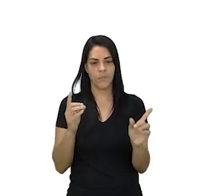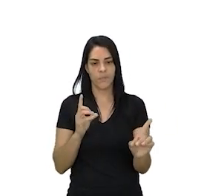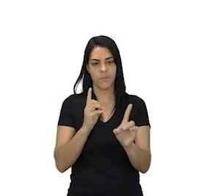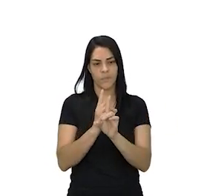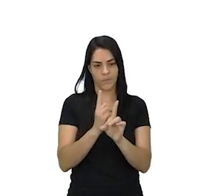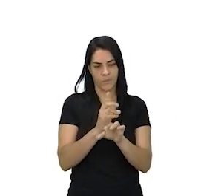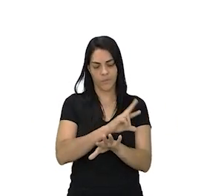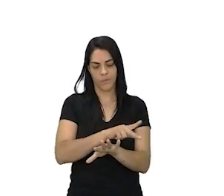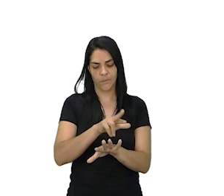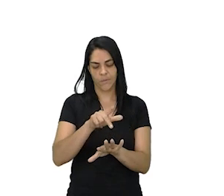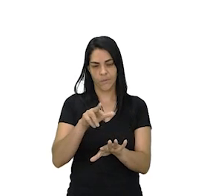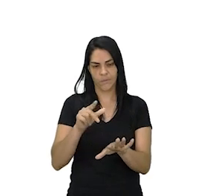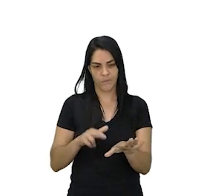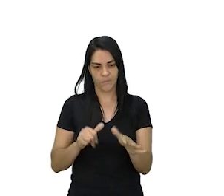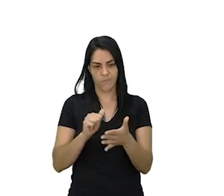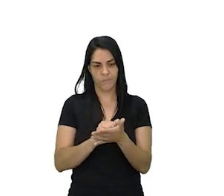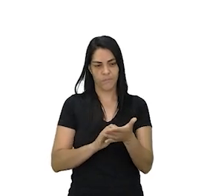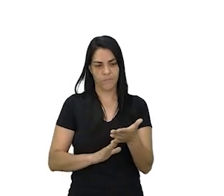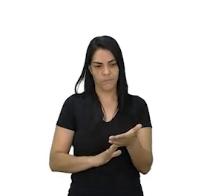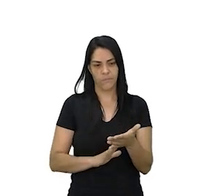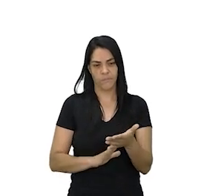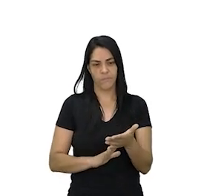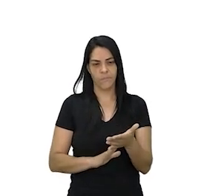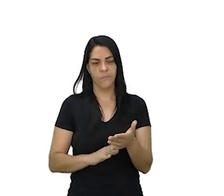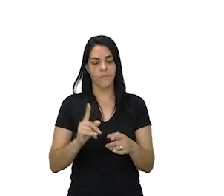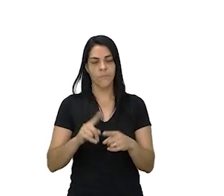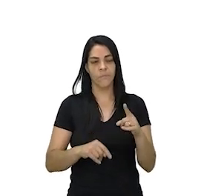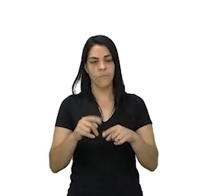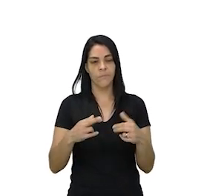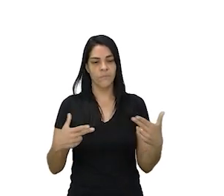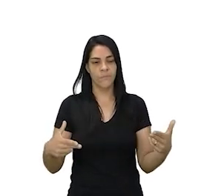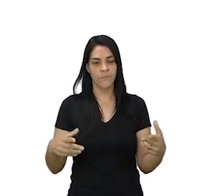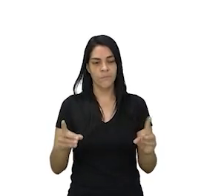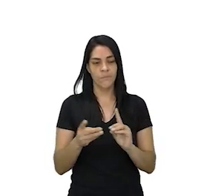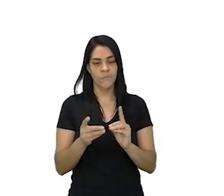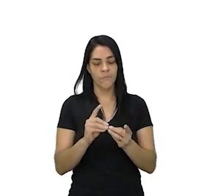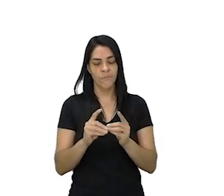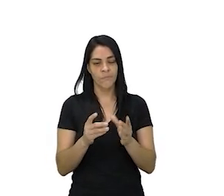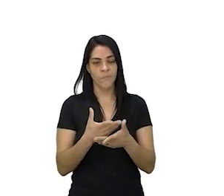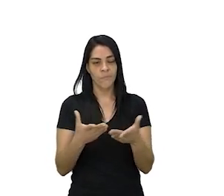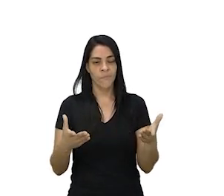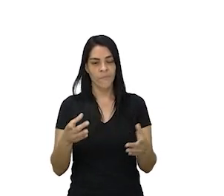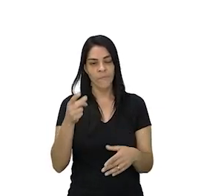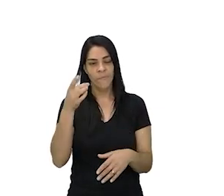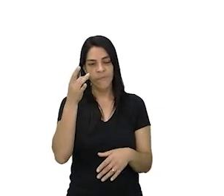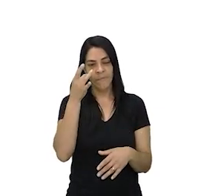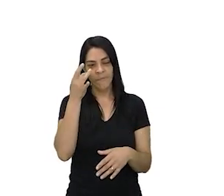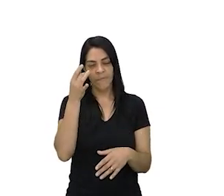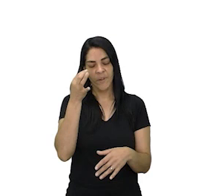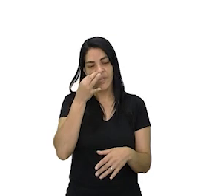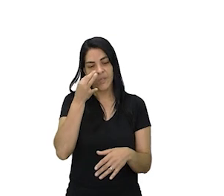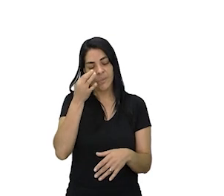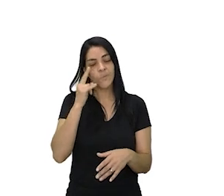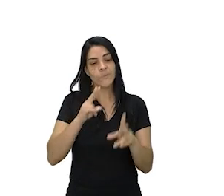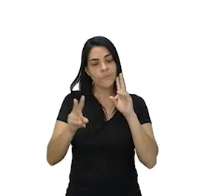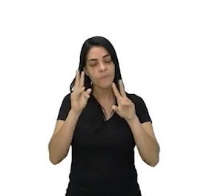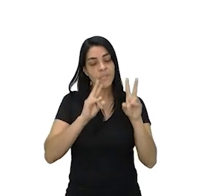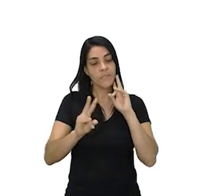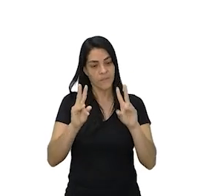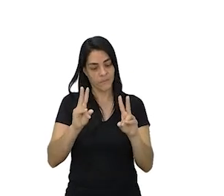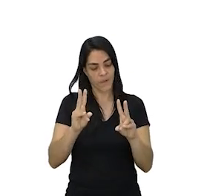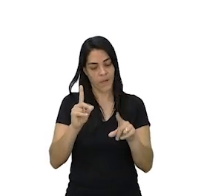em diversas atividades de material didático, e a gente vai olhar para ele e poder, no fim,